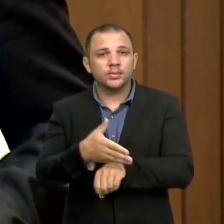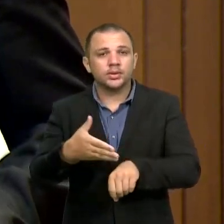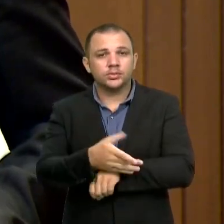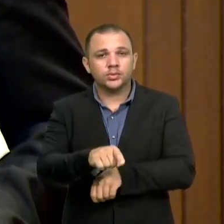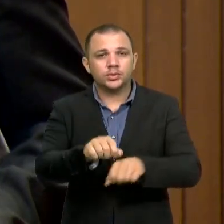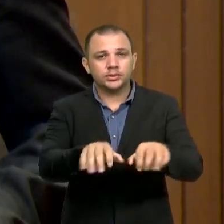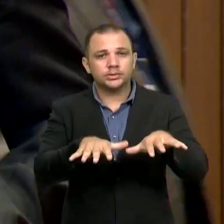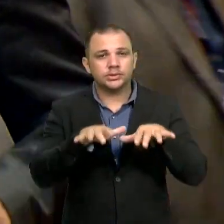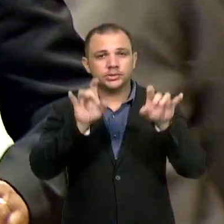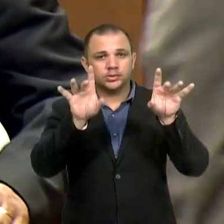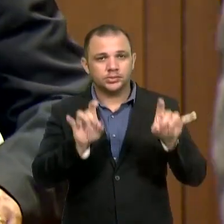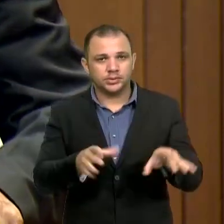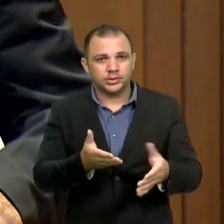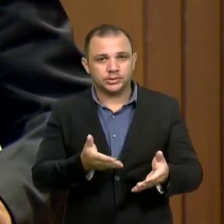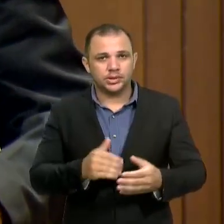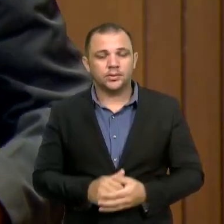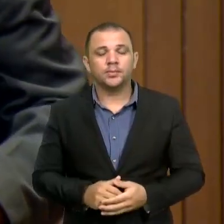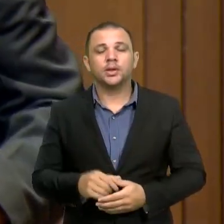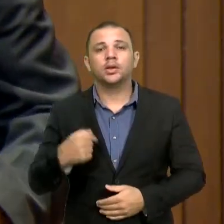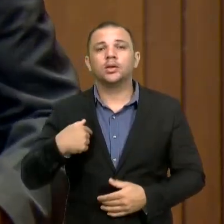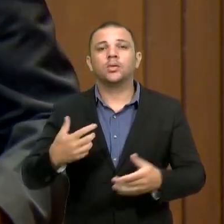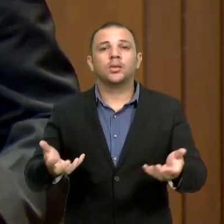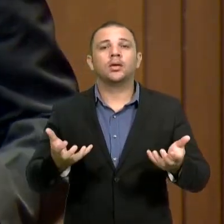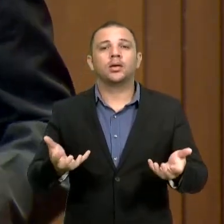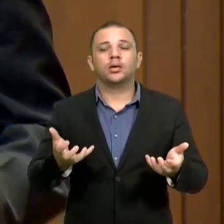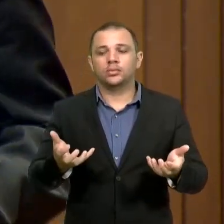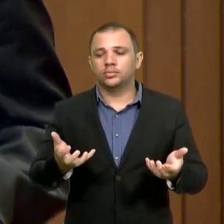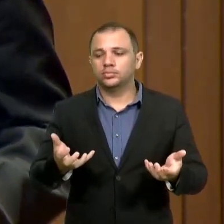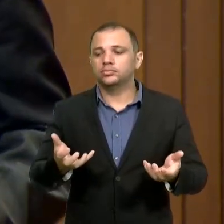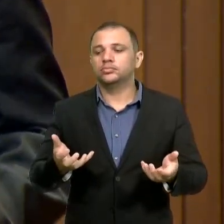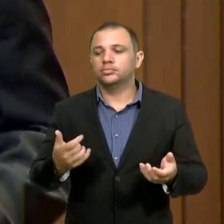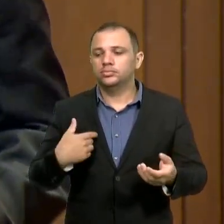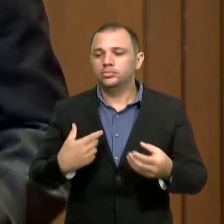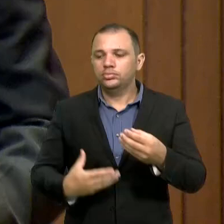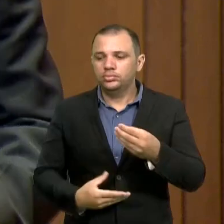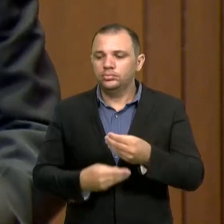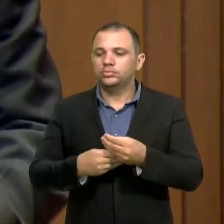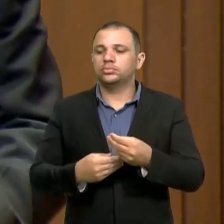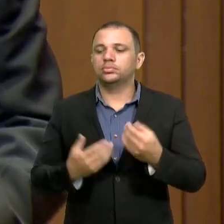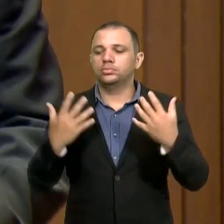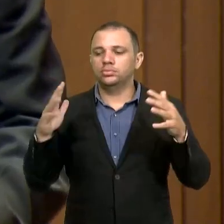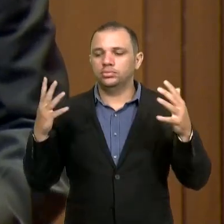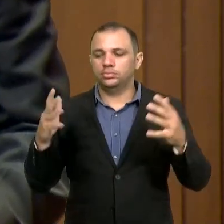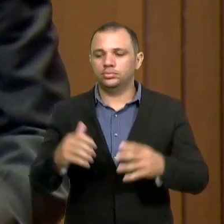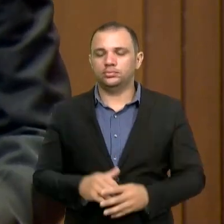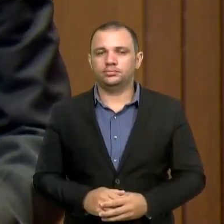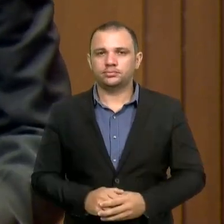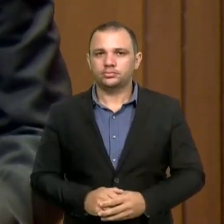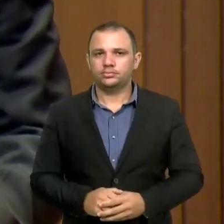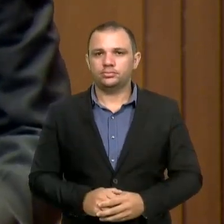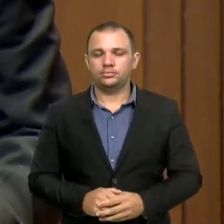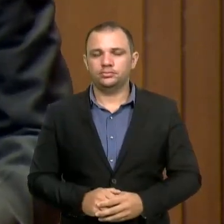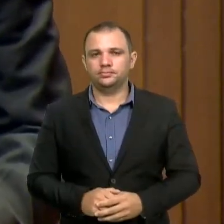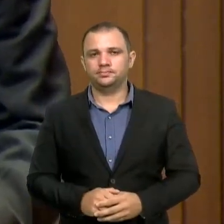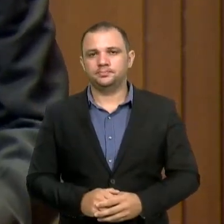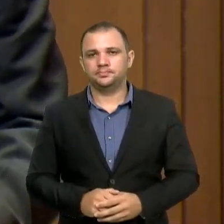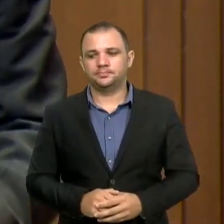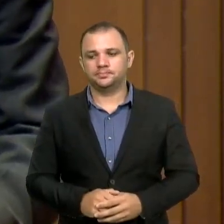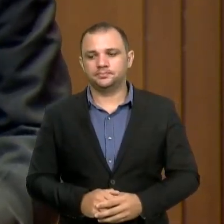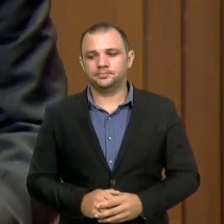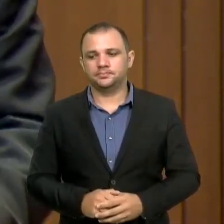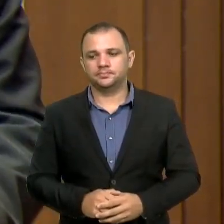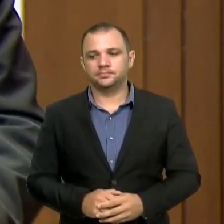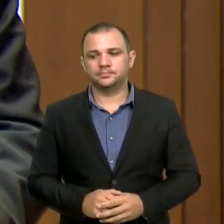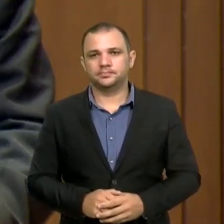essa sessão solene. Eu quero aqui me solidarizar e, acima de tudo, parabenizar. Importante dizer também,